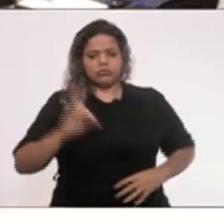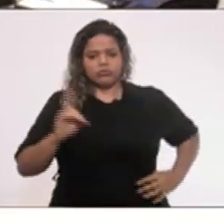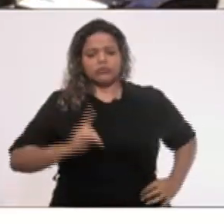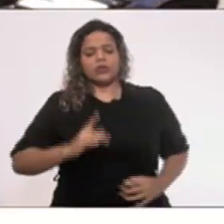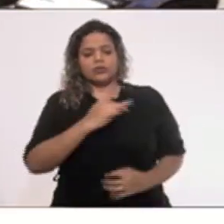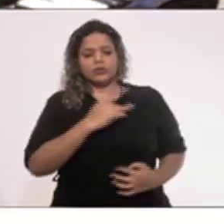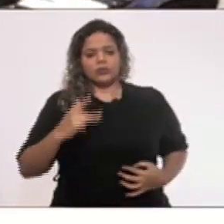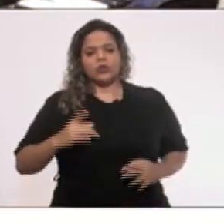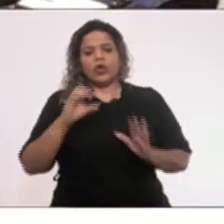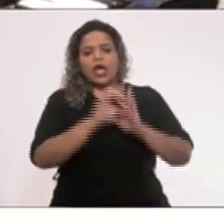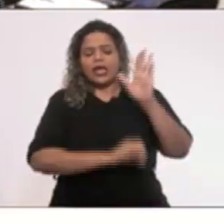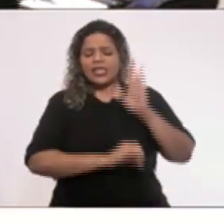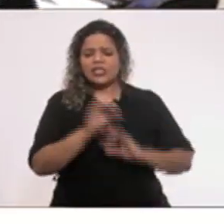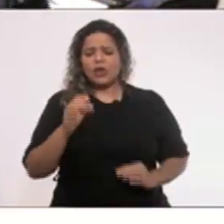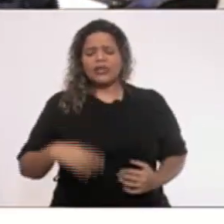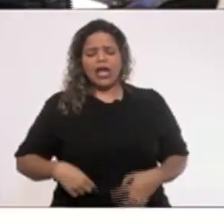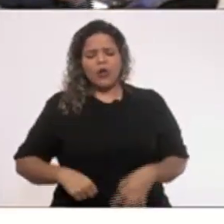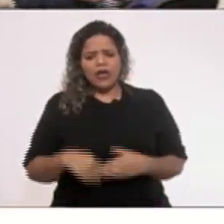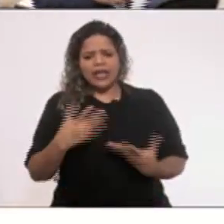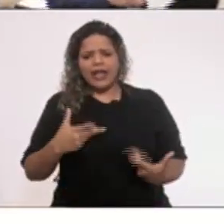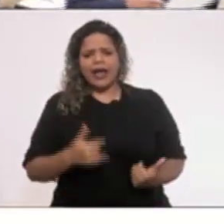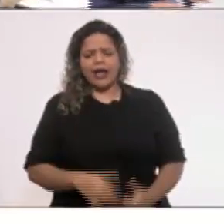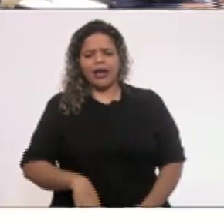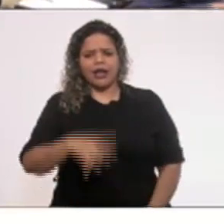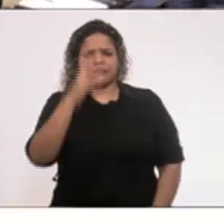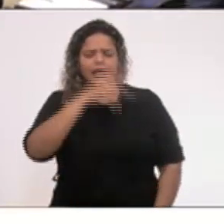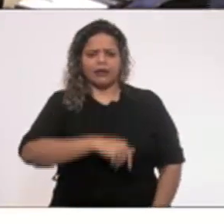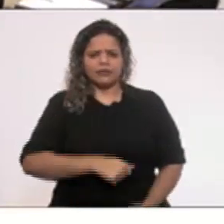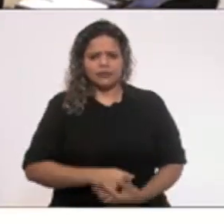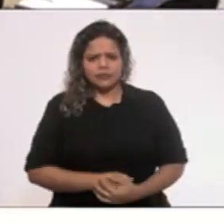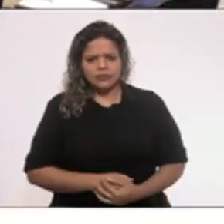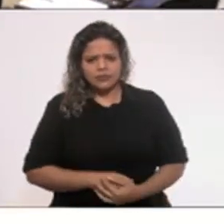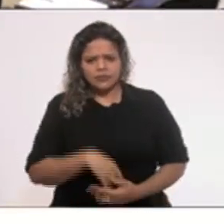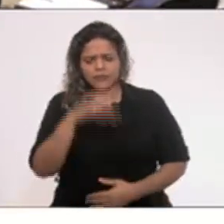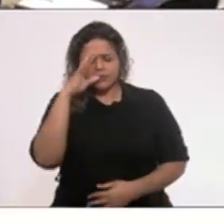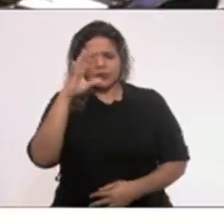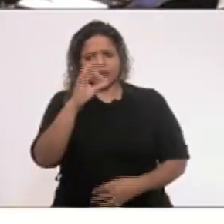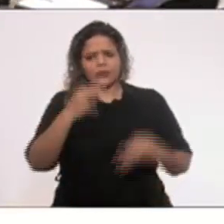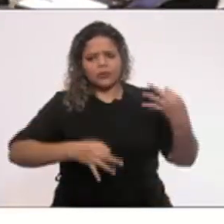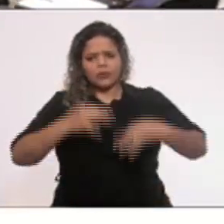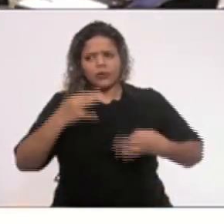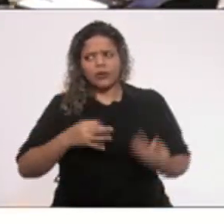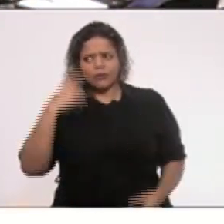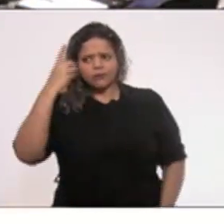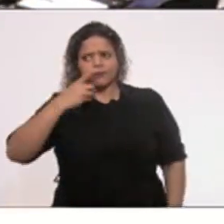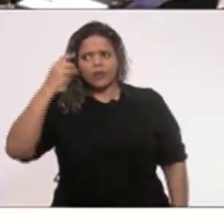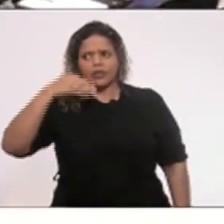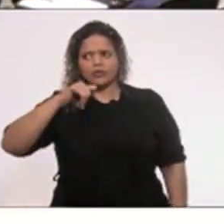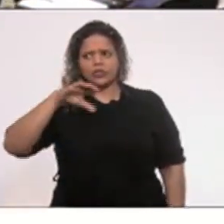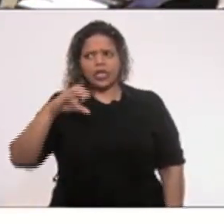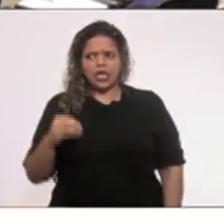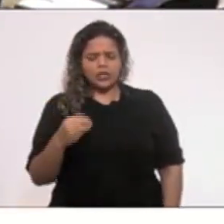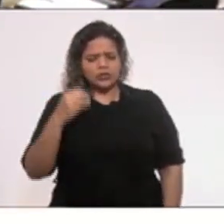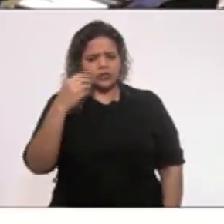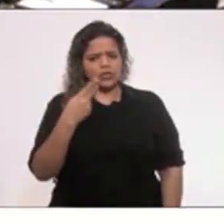orçamento, fiscalização financeira e controle. Para emitir parecer pela Comissão de Constituição e Justiça, deputado Márcio Pacheco.